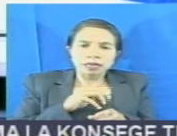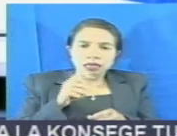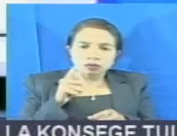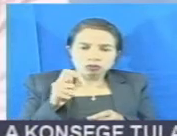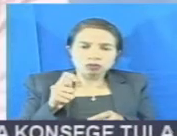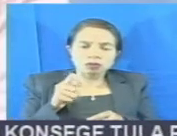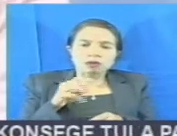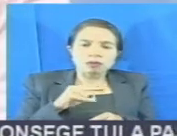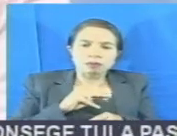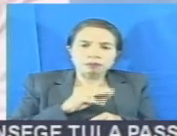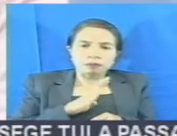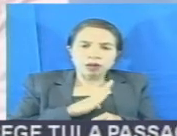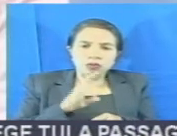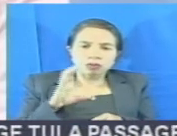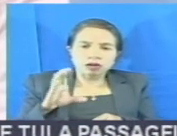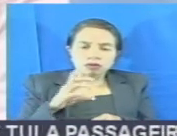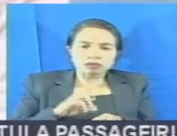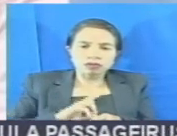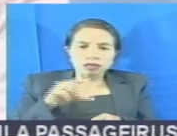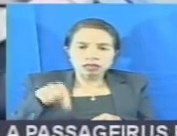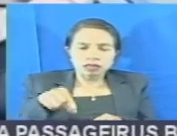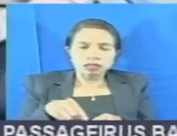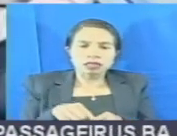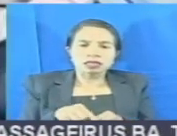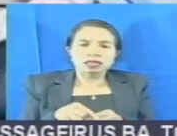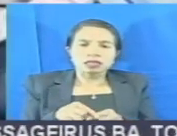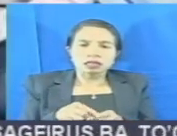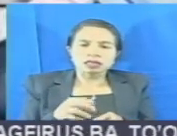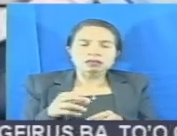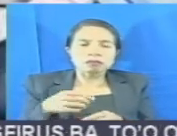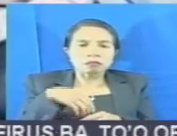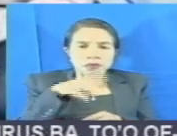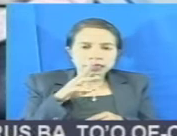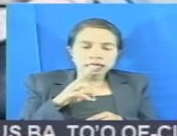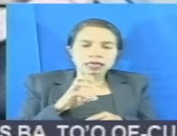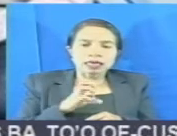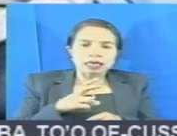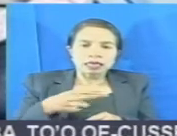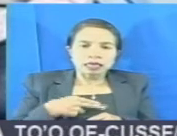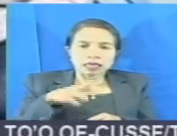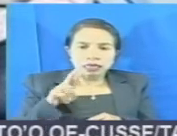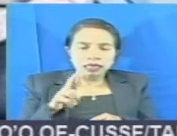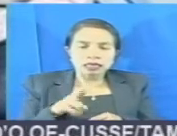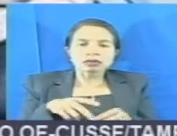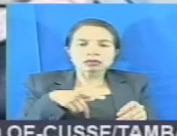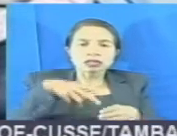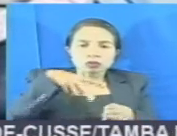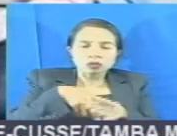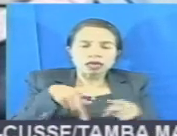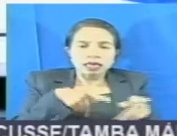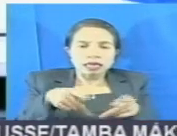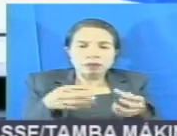exemplo. Se saiu se terminal be cora ser tudo estándar, mas liu hera metinaro ser bel tula liu fal capacidade